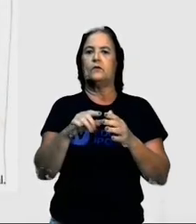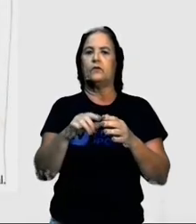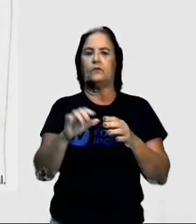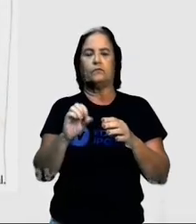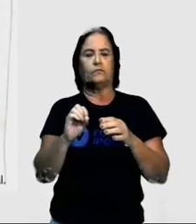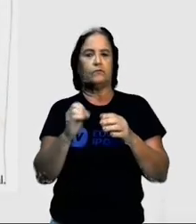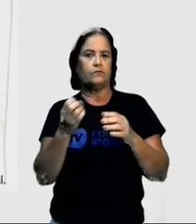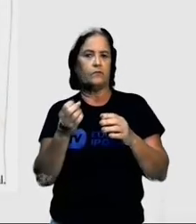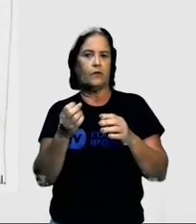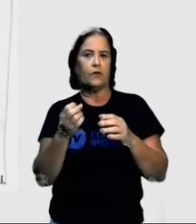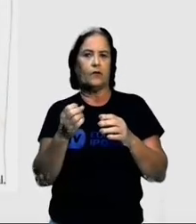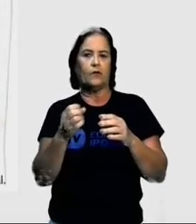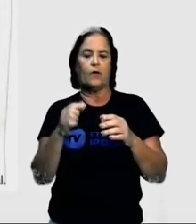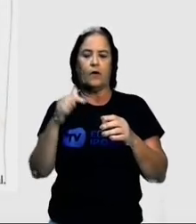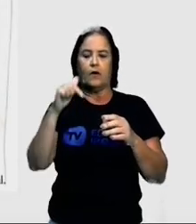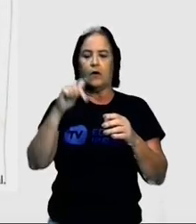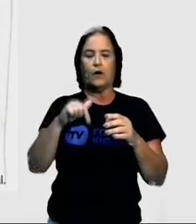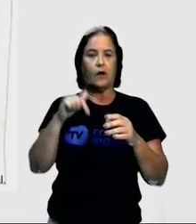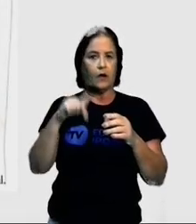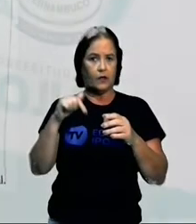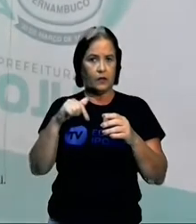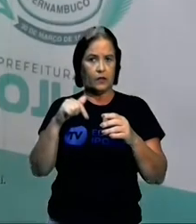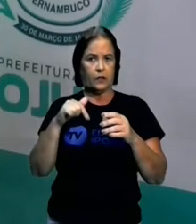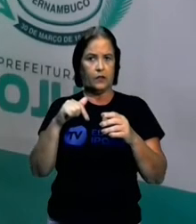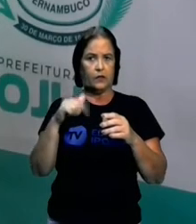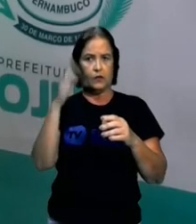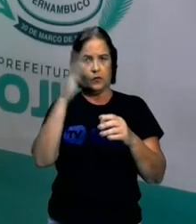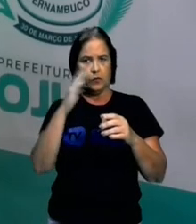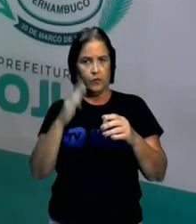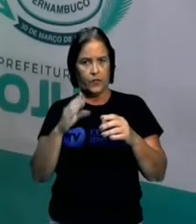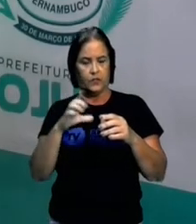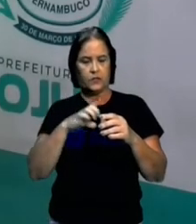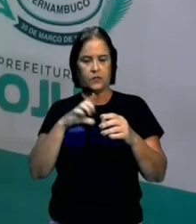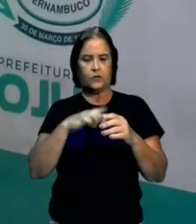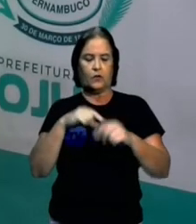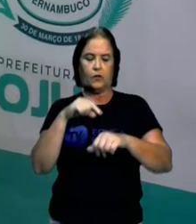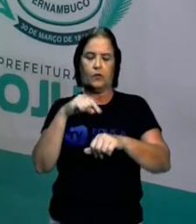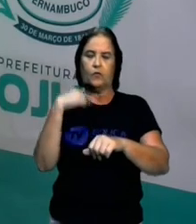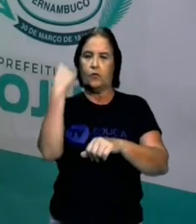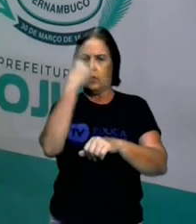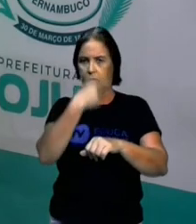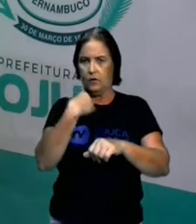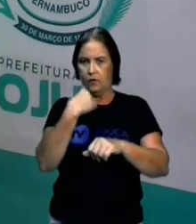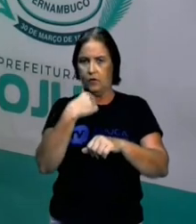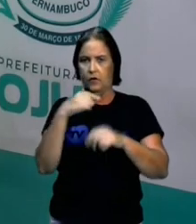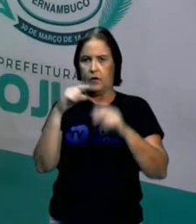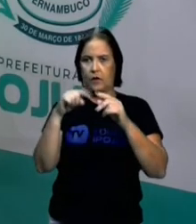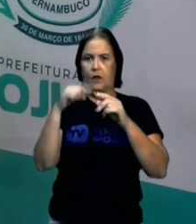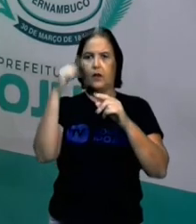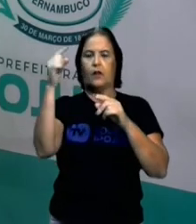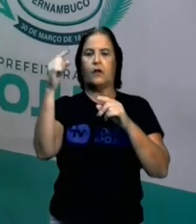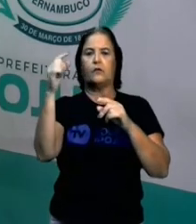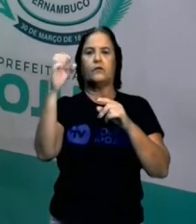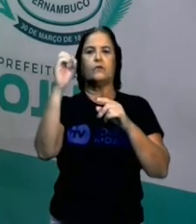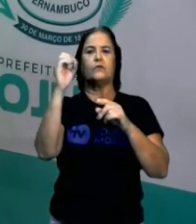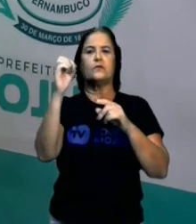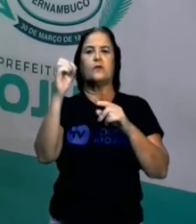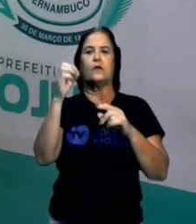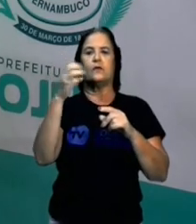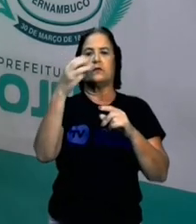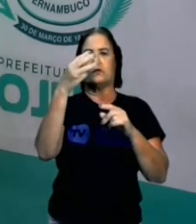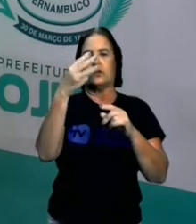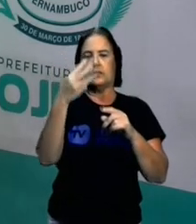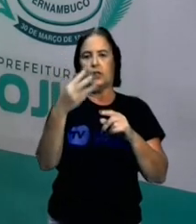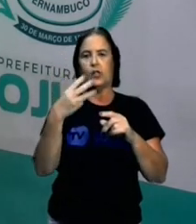seja, se aqui a gente tem uma determinada hora, no meridiano de Greenwich, que é o meridiano zero, está